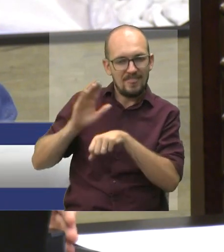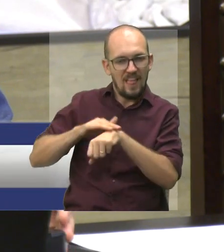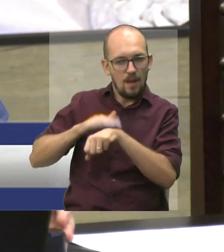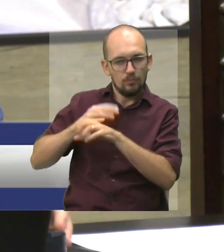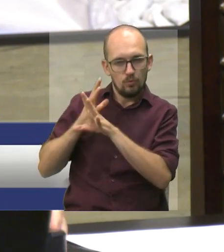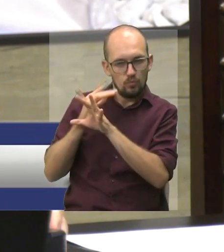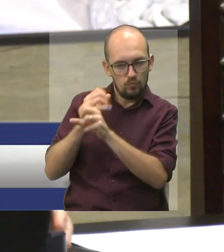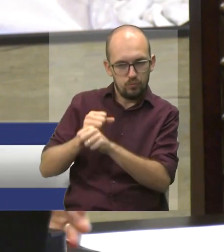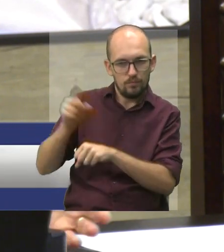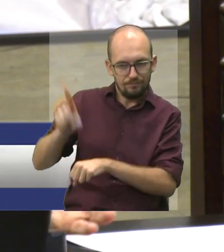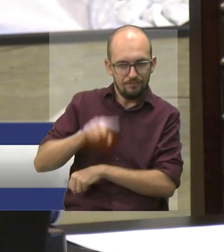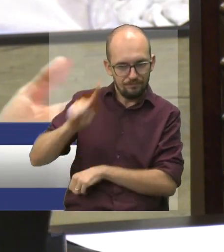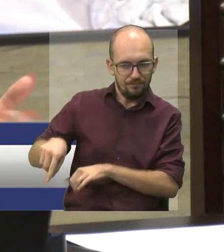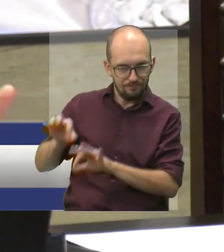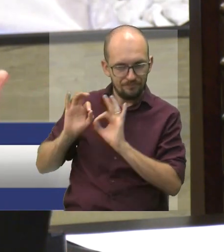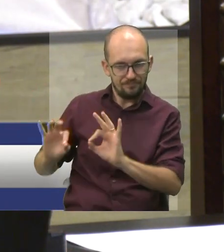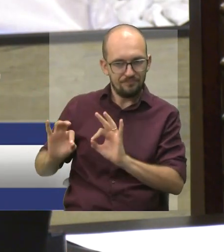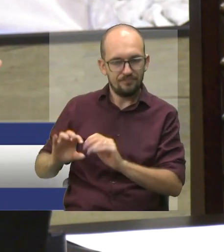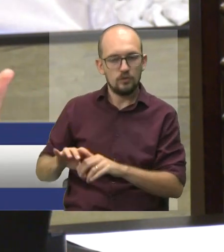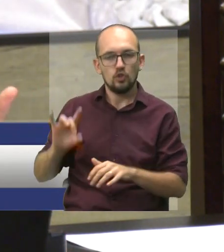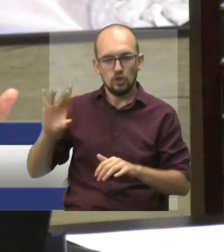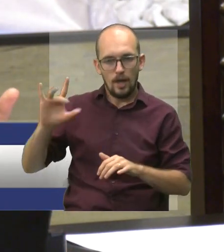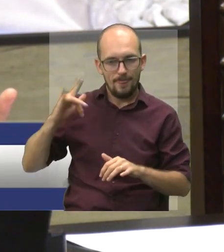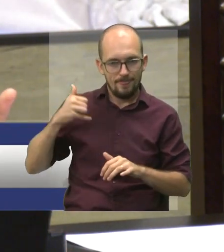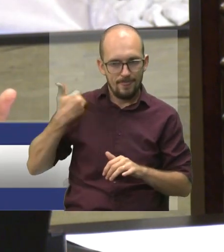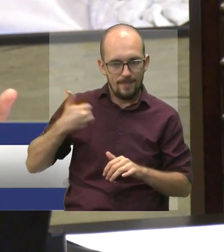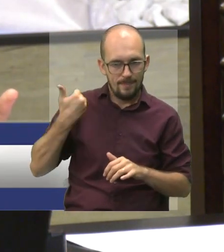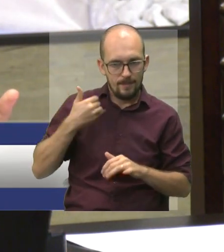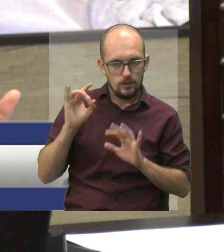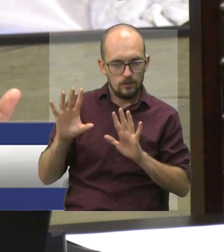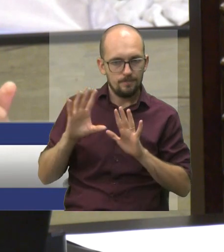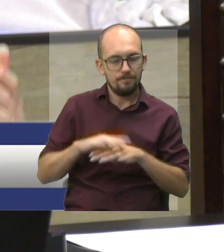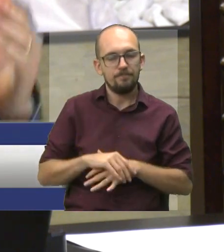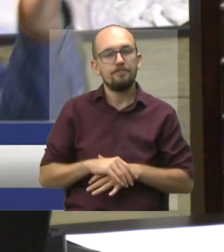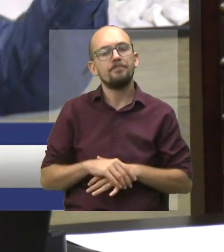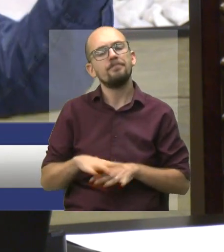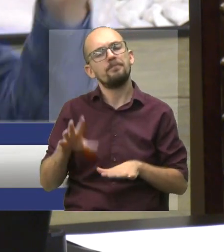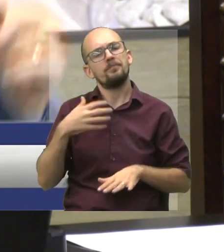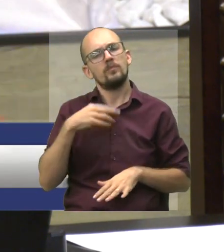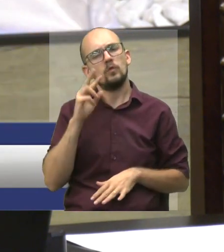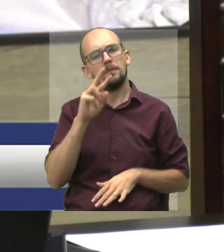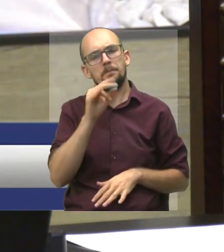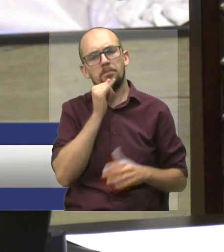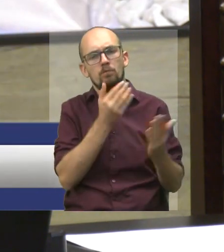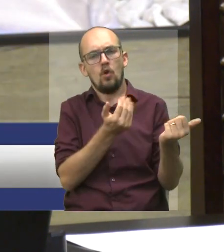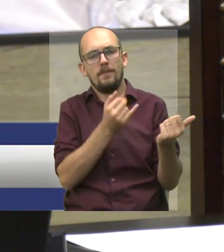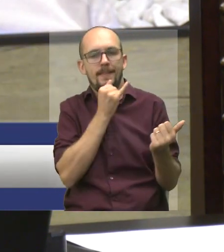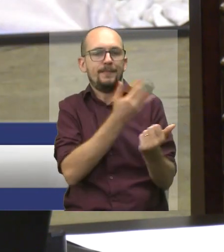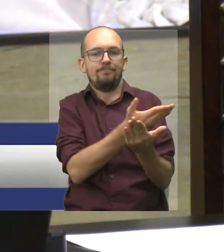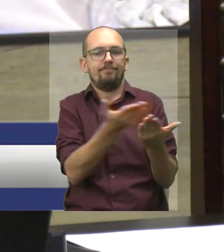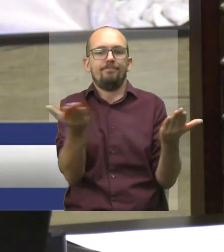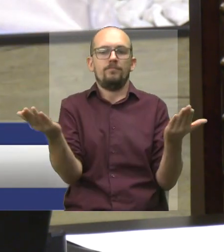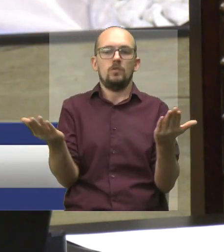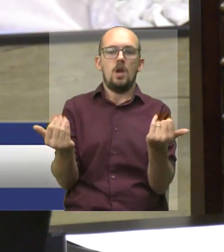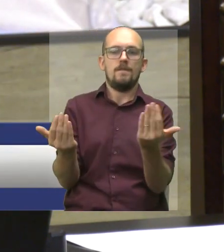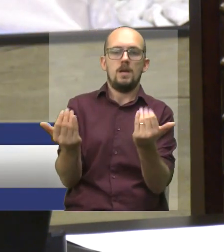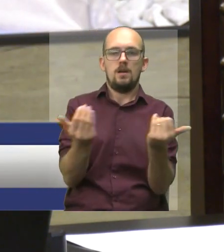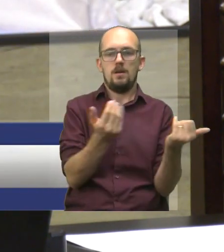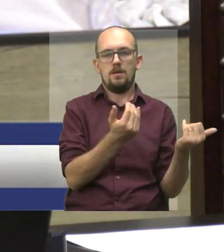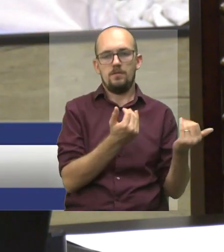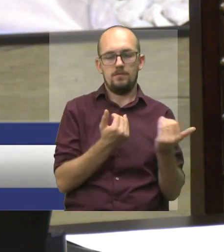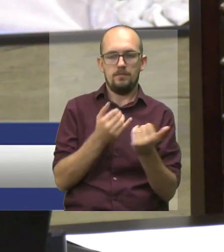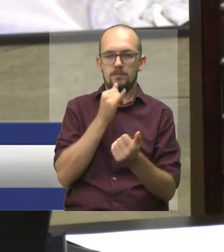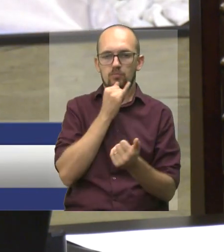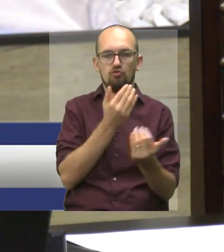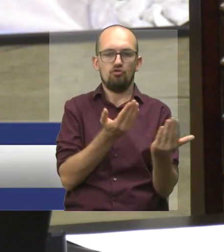contribuição. O que eu vejo, um jovem, que nem está aqui um jovem hoje, ele quer entrar